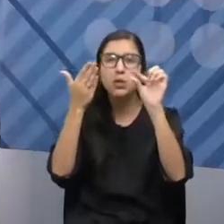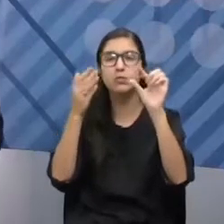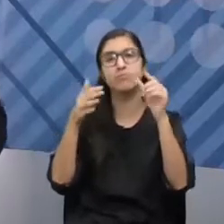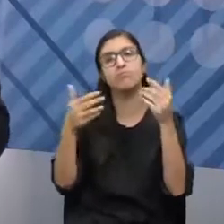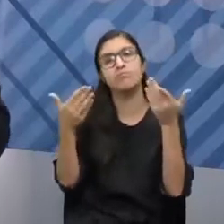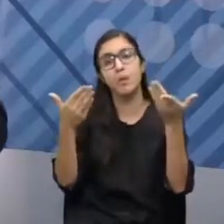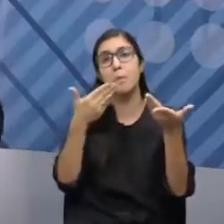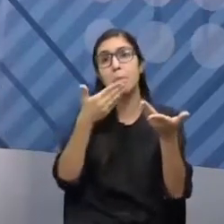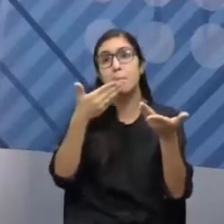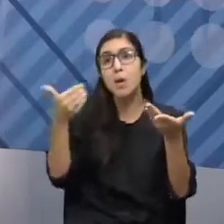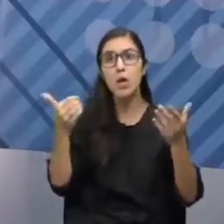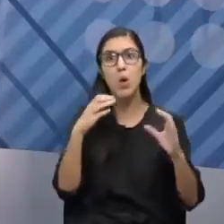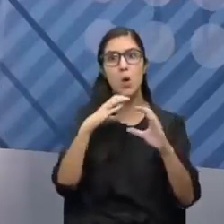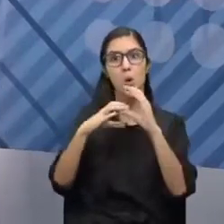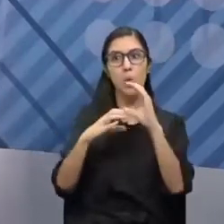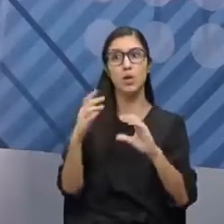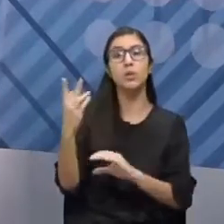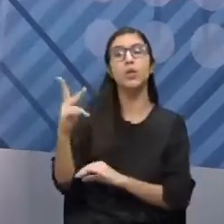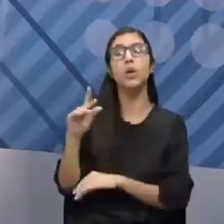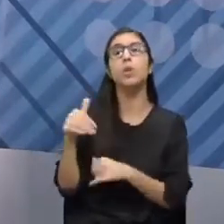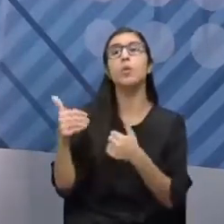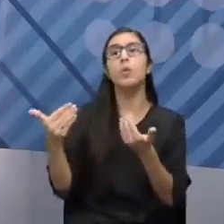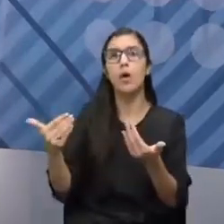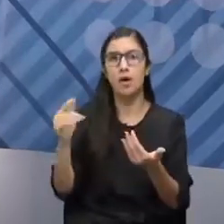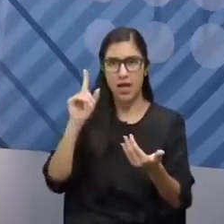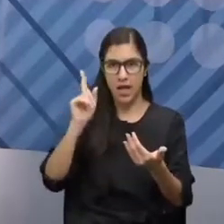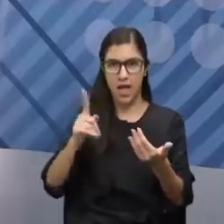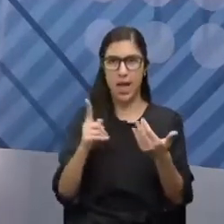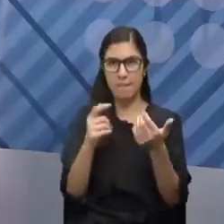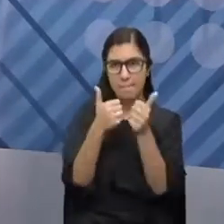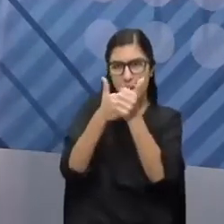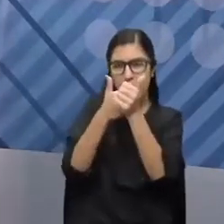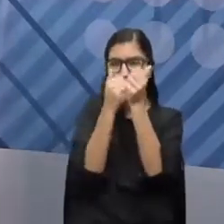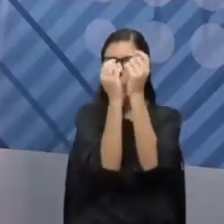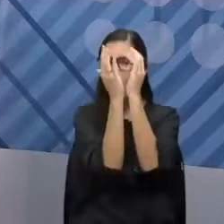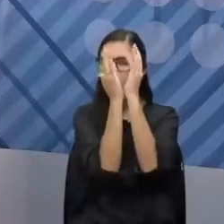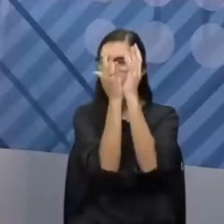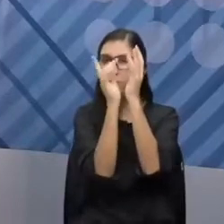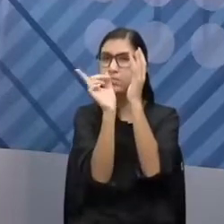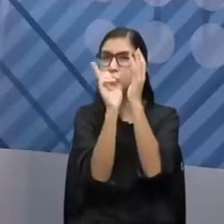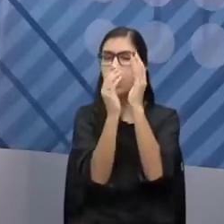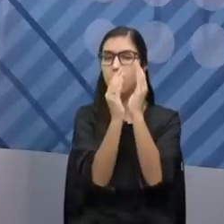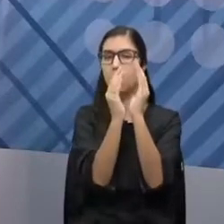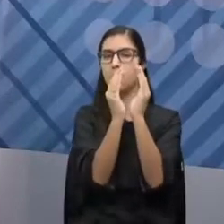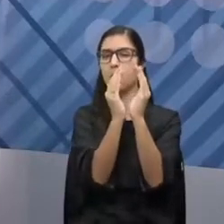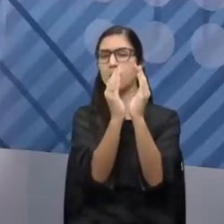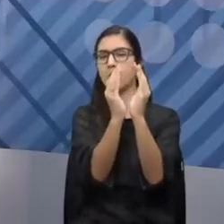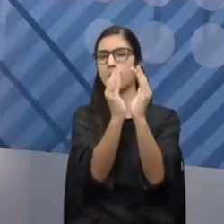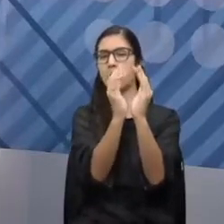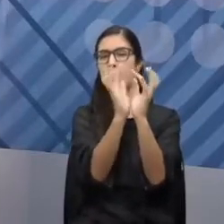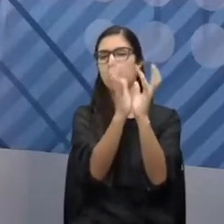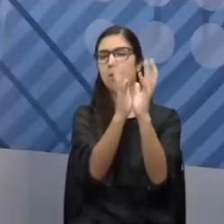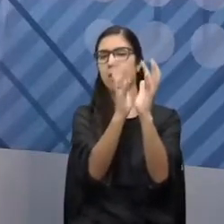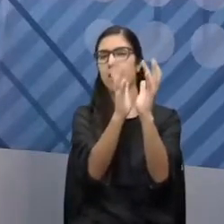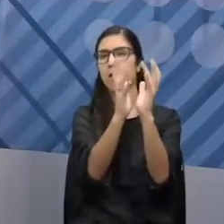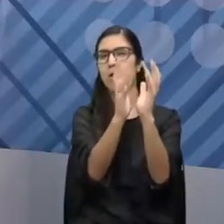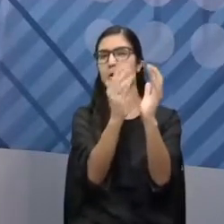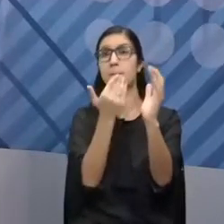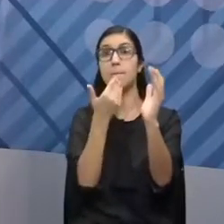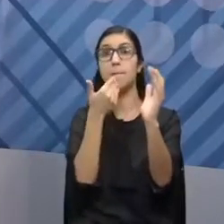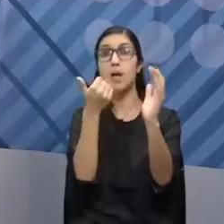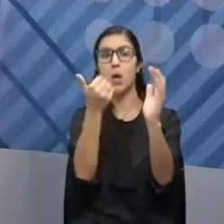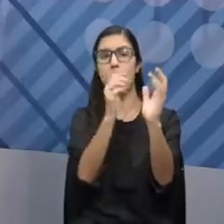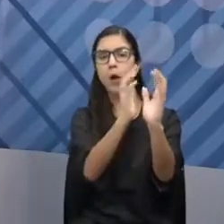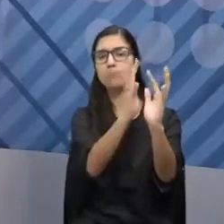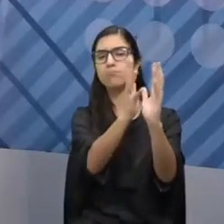isso que a melhor comunicação para esses sujeitos nem sempre é perto, às vezes uma distância maior do sujeito, do rosto do sujeito,